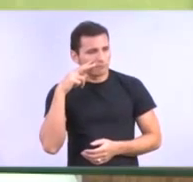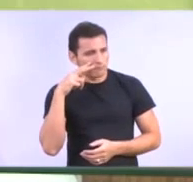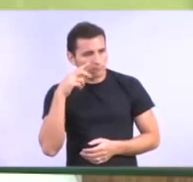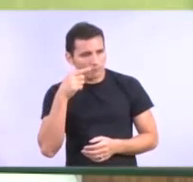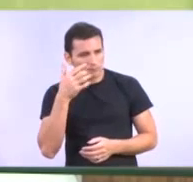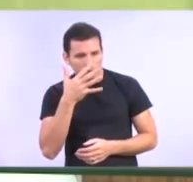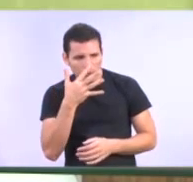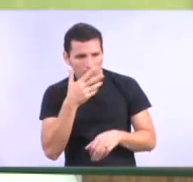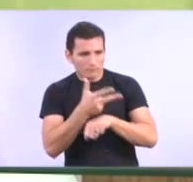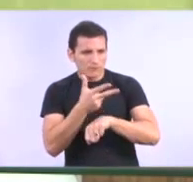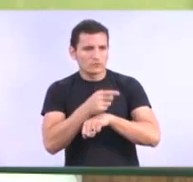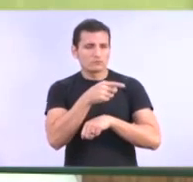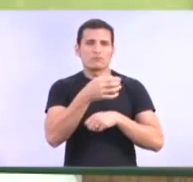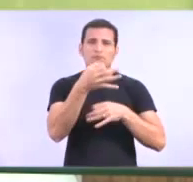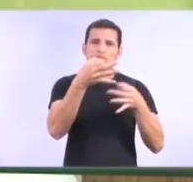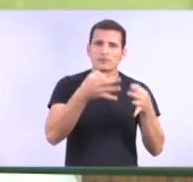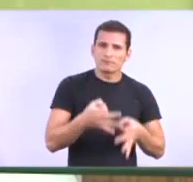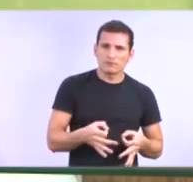chegue perfeito,